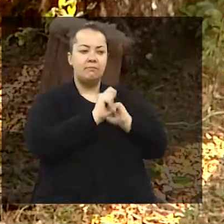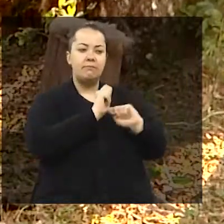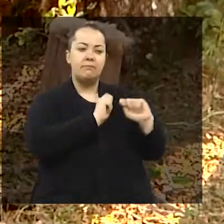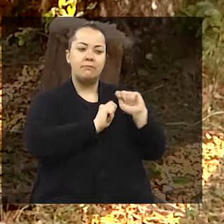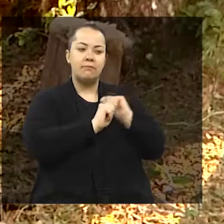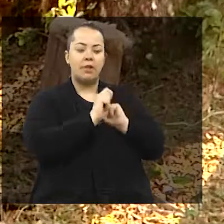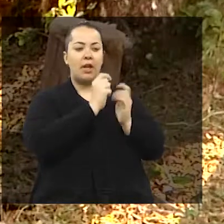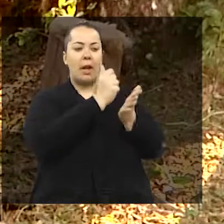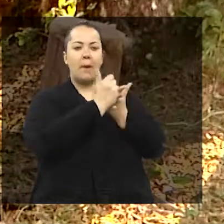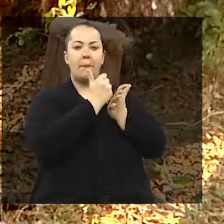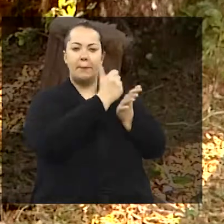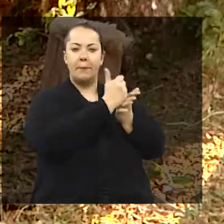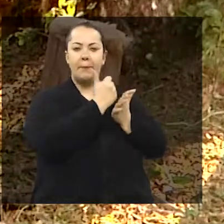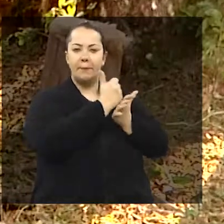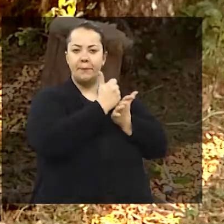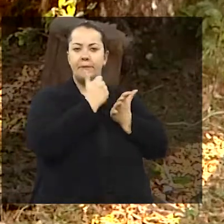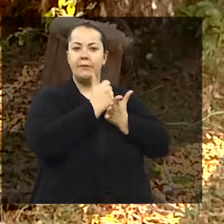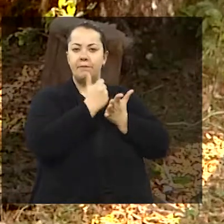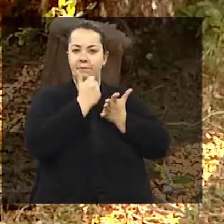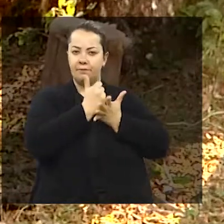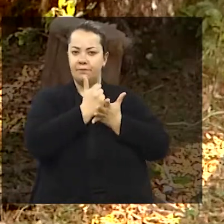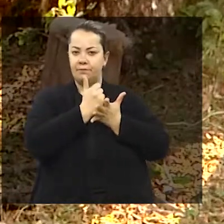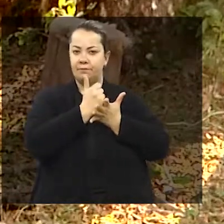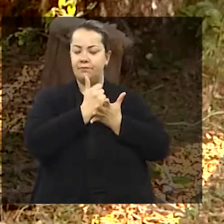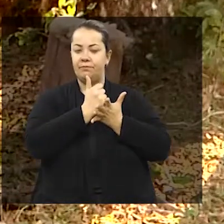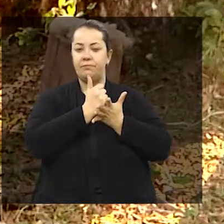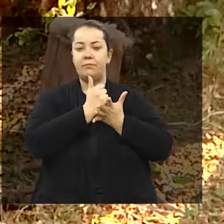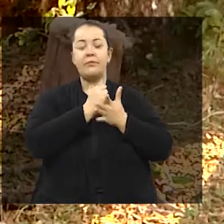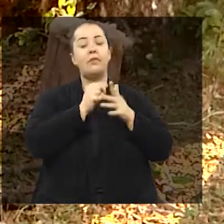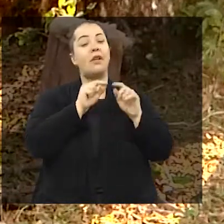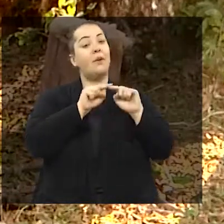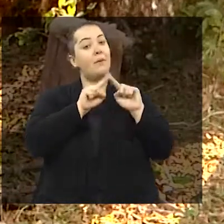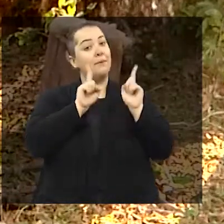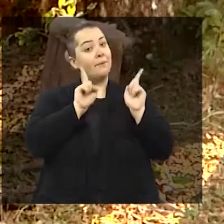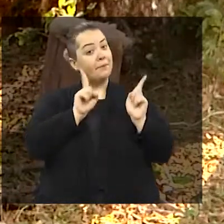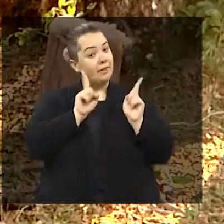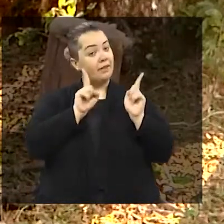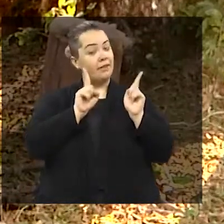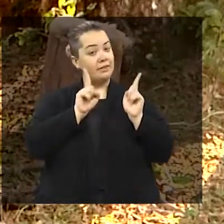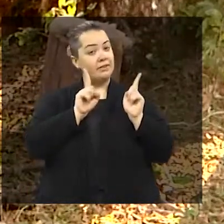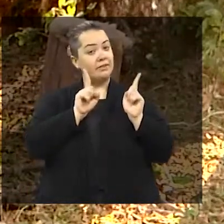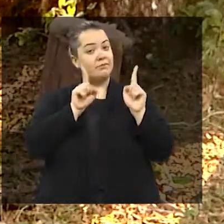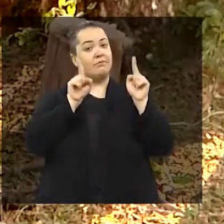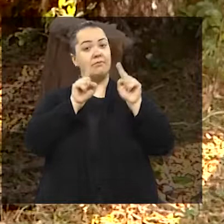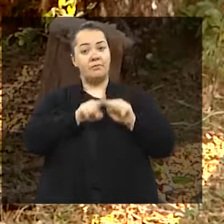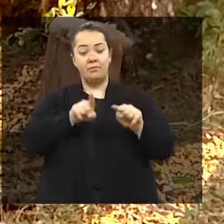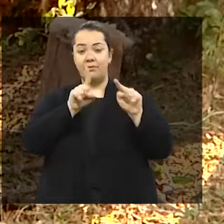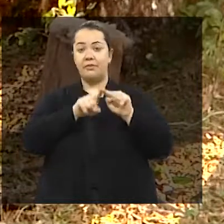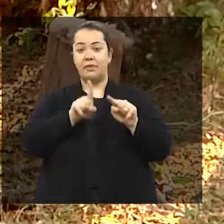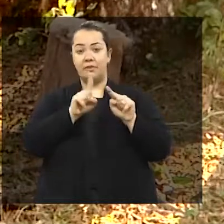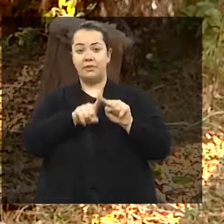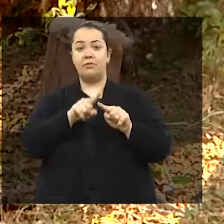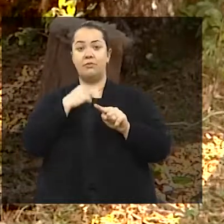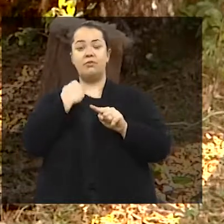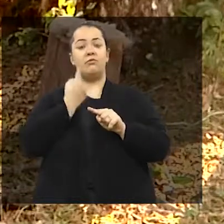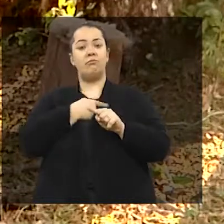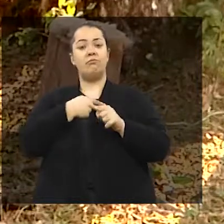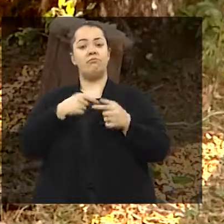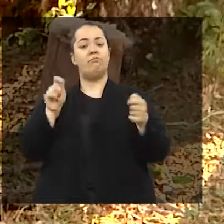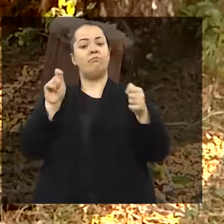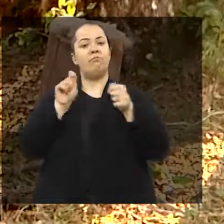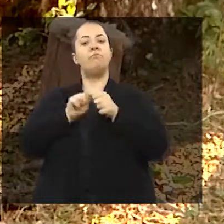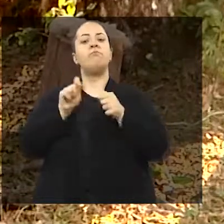então foi uma dificuldade para a gente até negociar com os